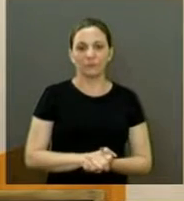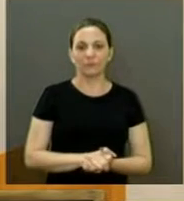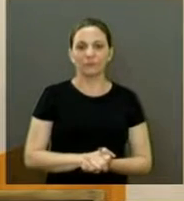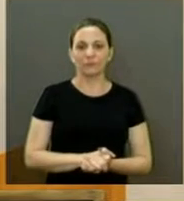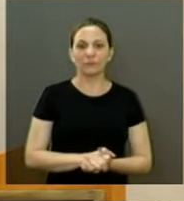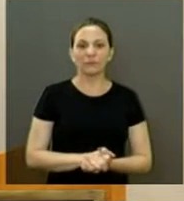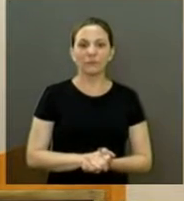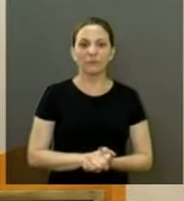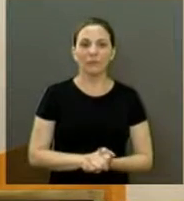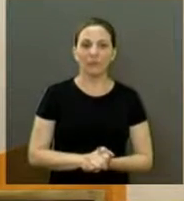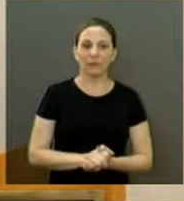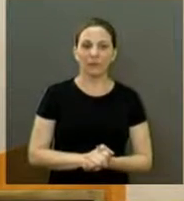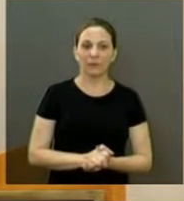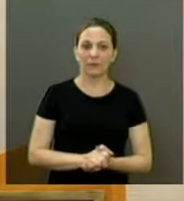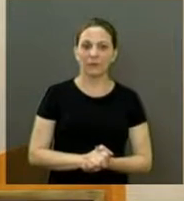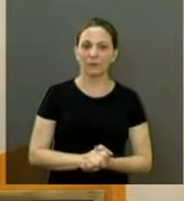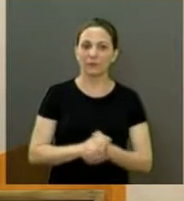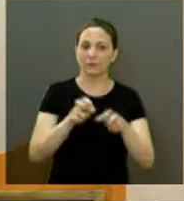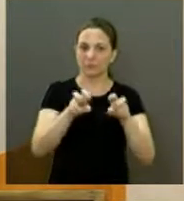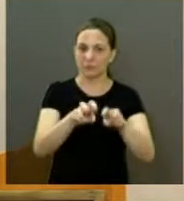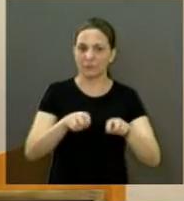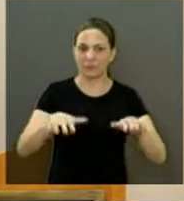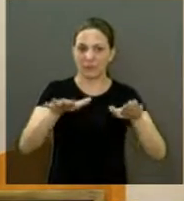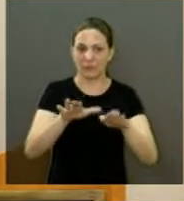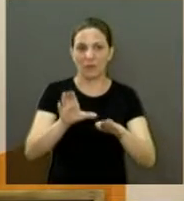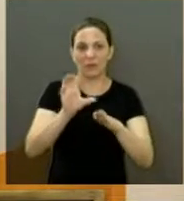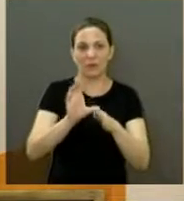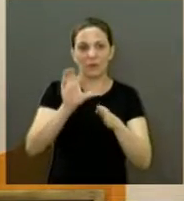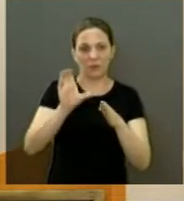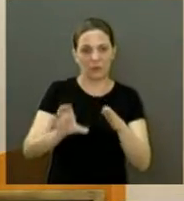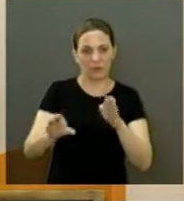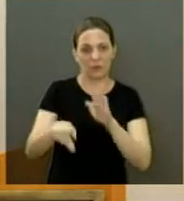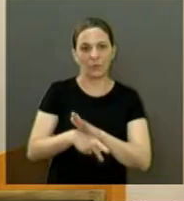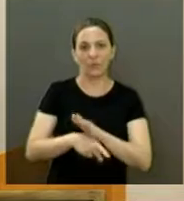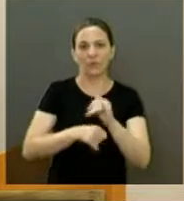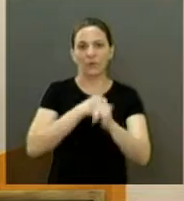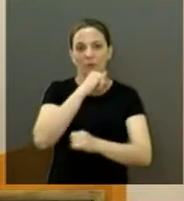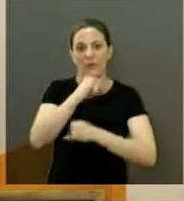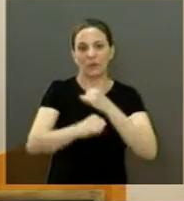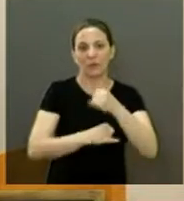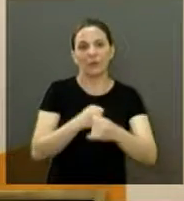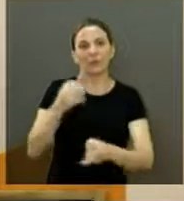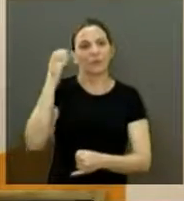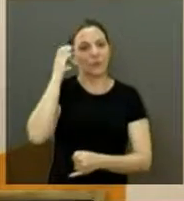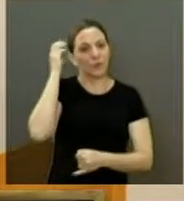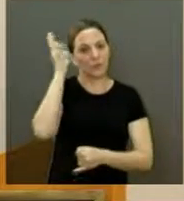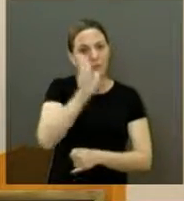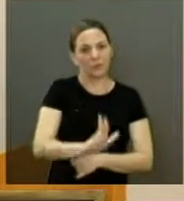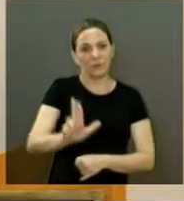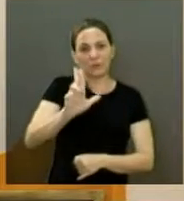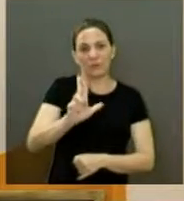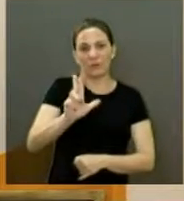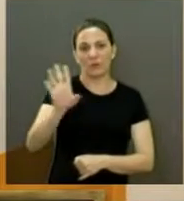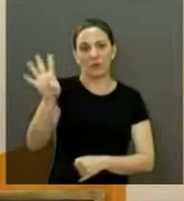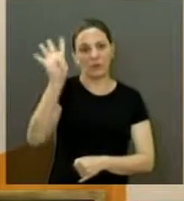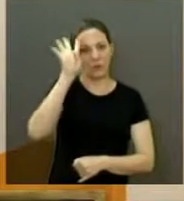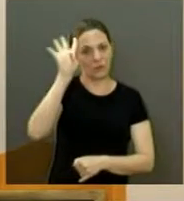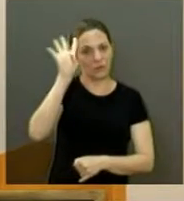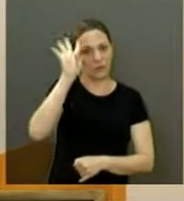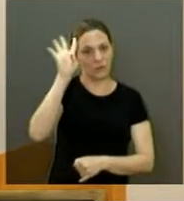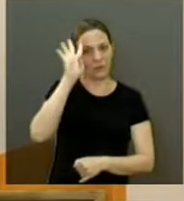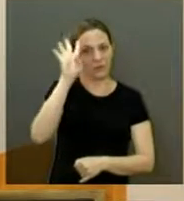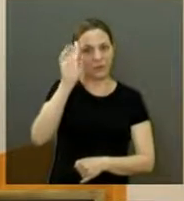todos que acompanha aqui no plenário na tv na câmera na internet pela rádio near a na última quarta feira